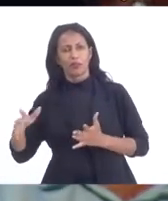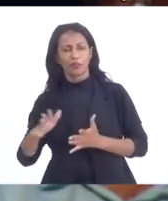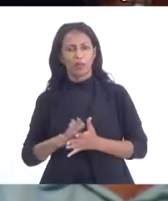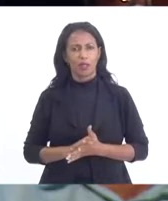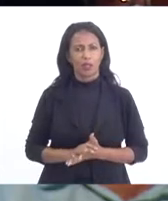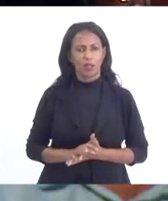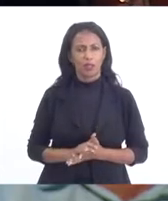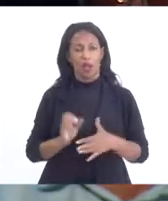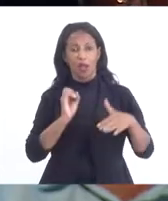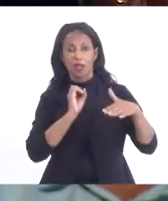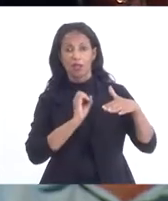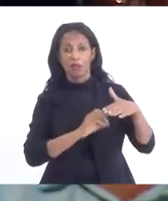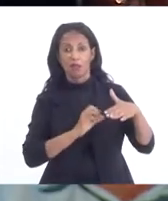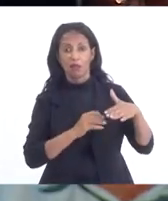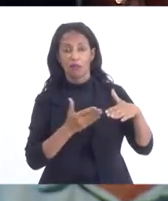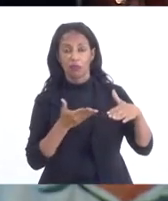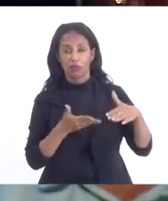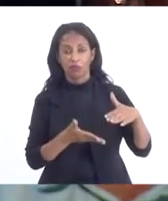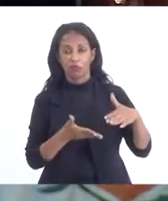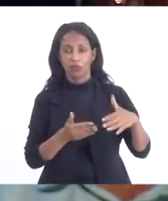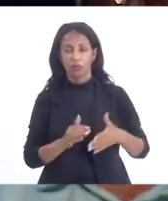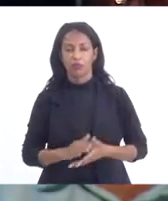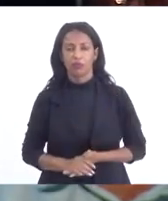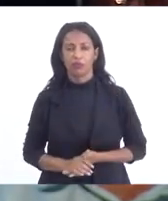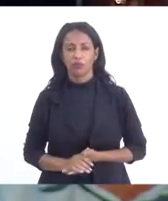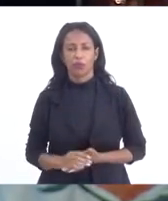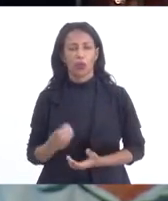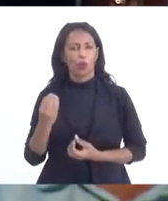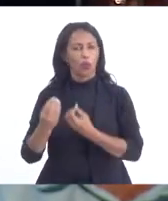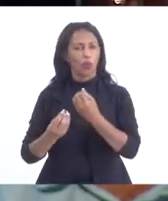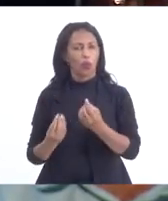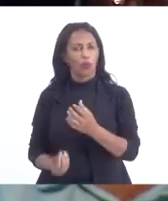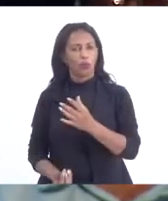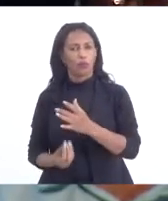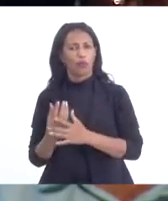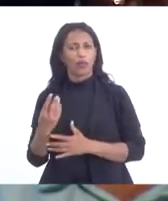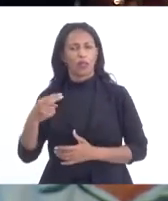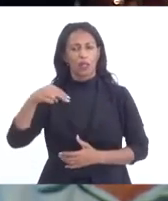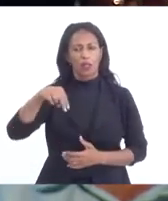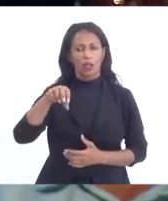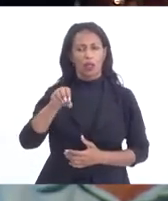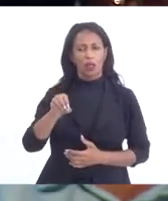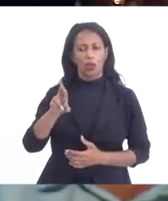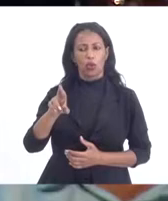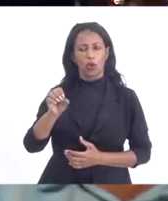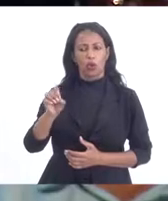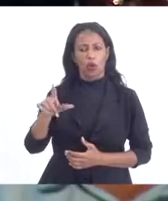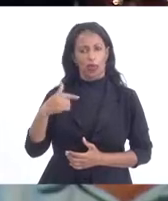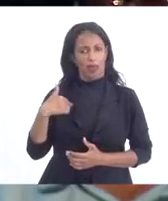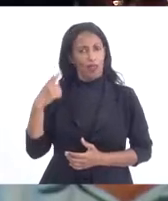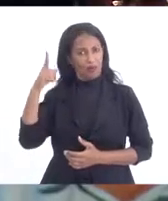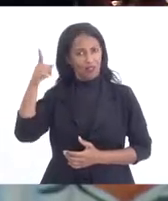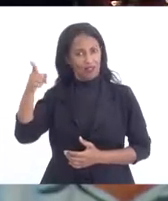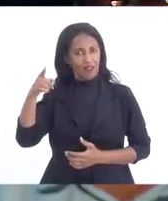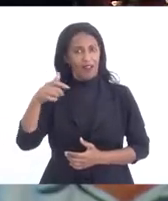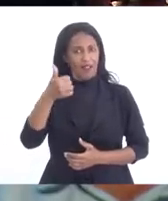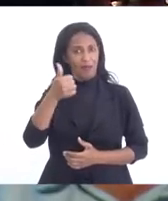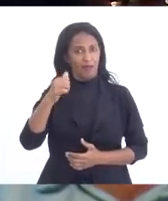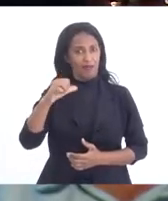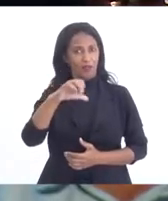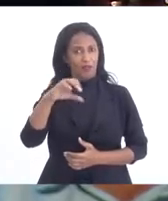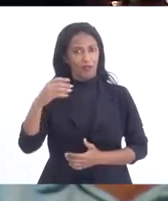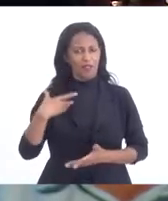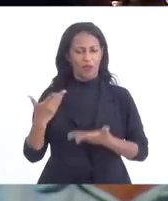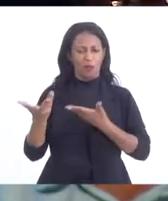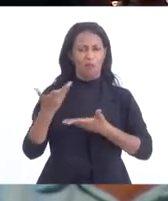esse fundo, como foi criado o fundo da Noruega, eu estava lá em 1990, eu participei disso,